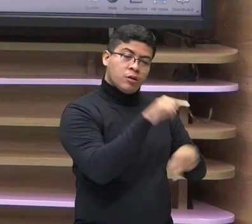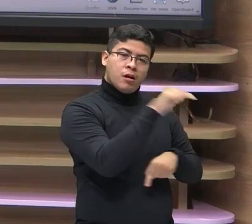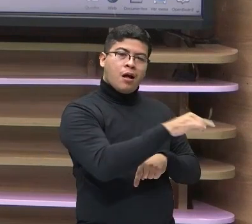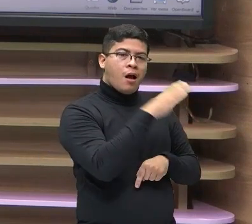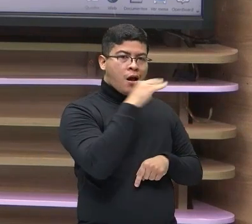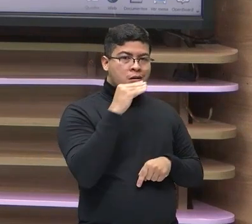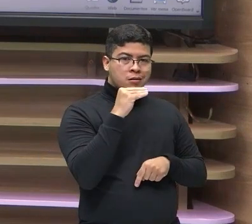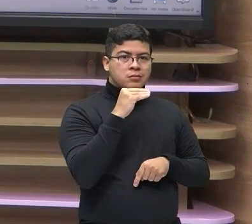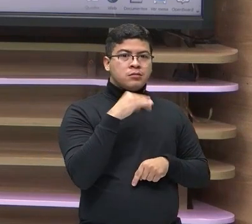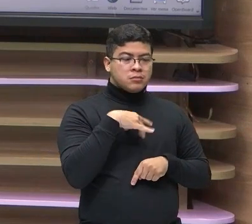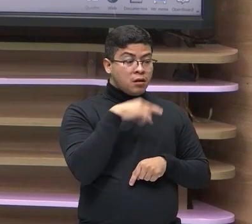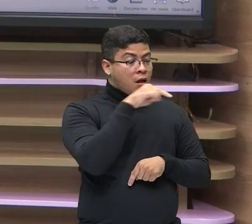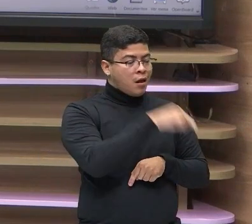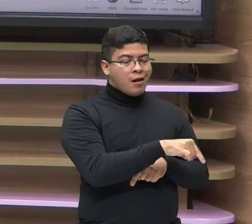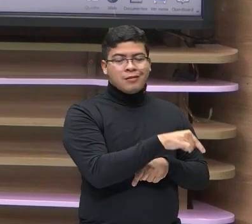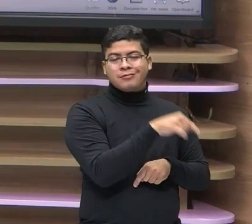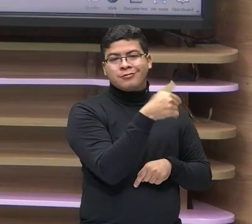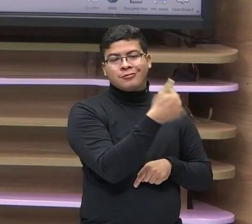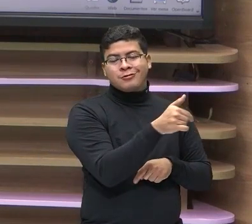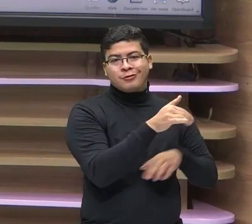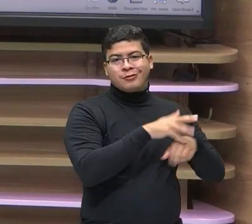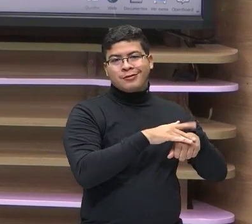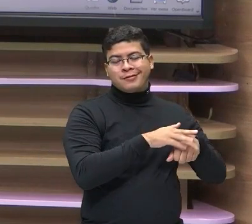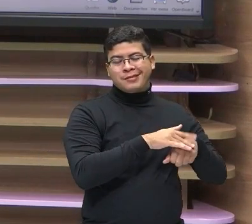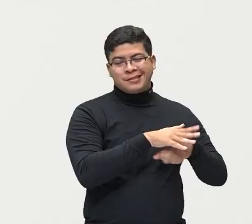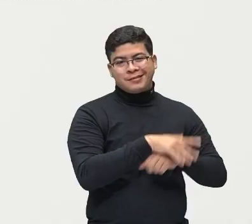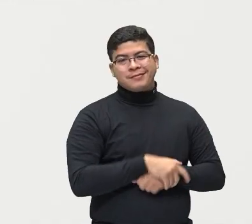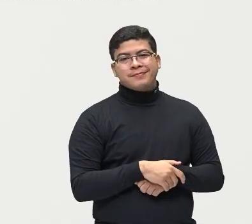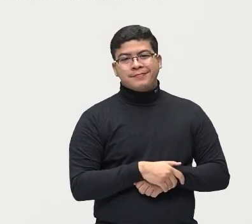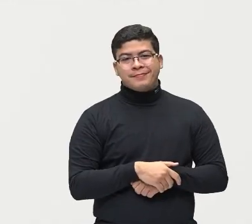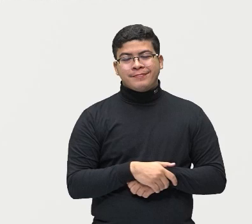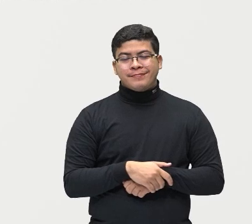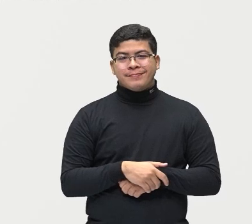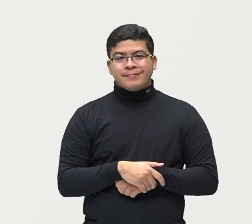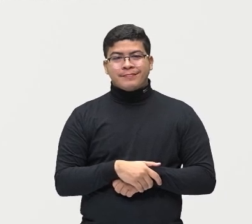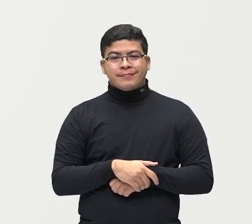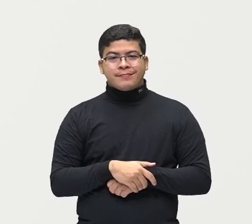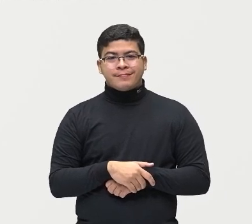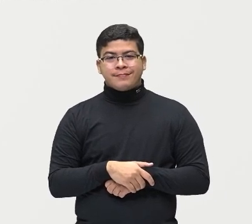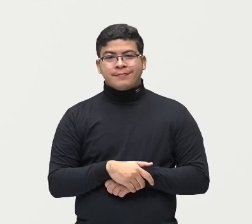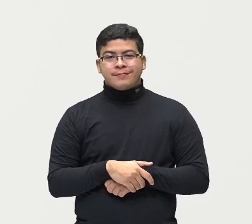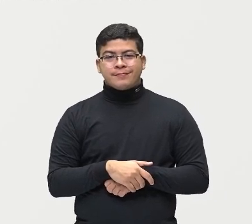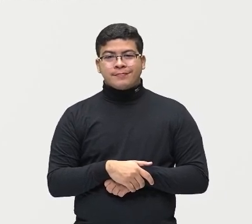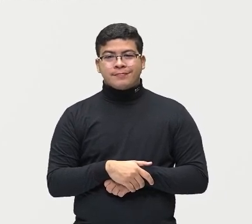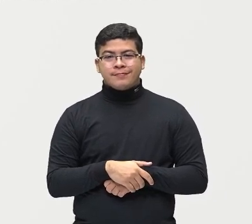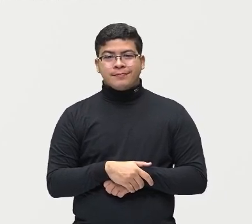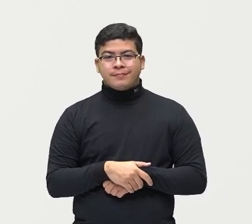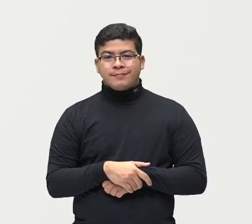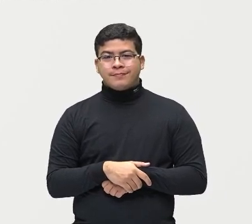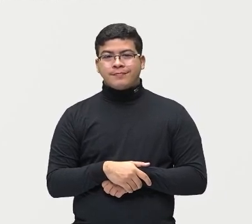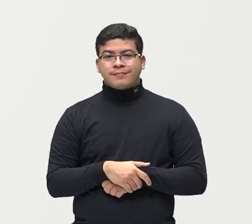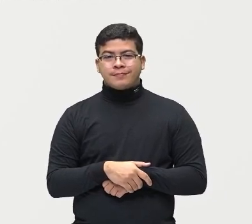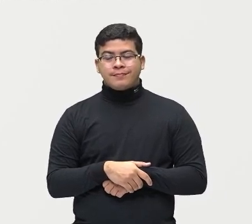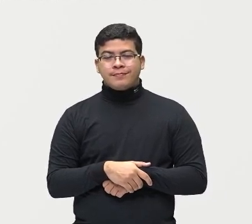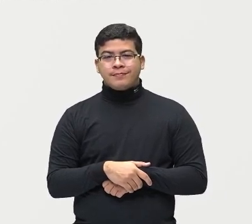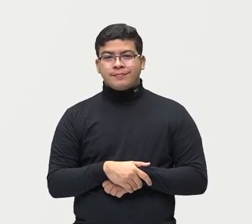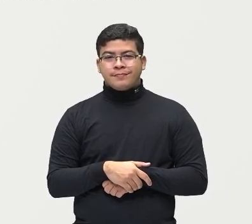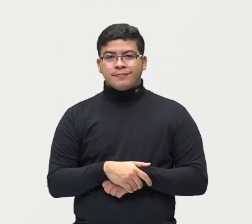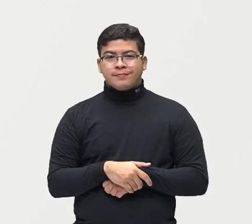essa criança. Vamos observar de que maneira que ele fez. Olha só. O